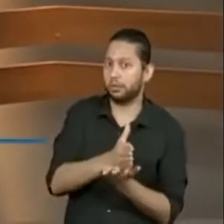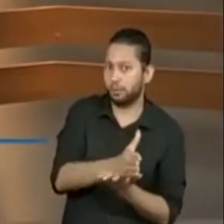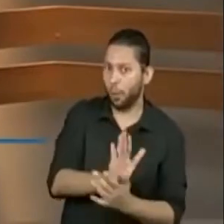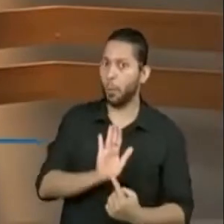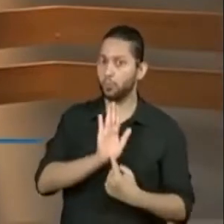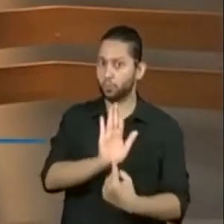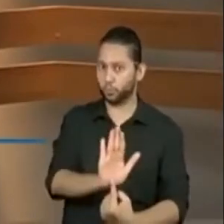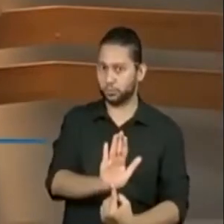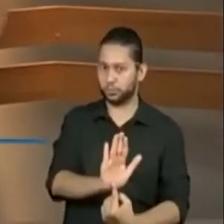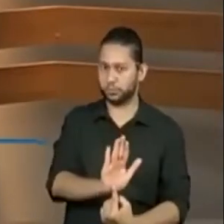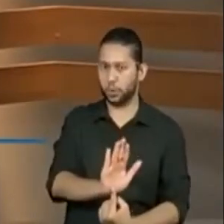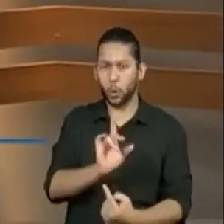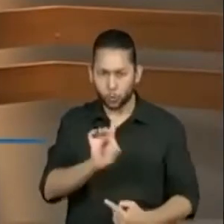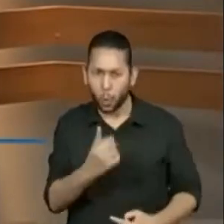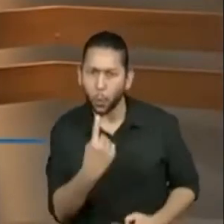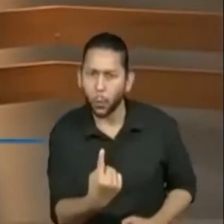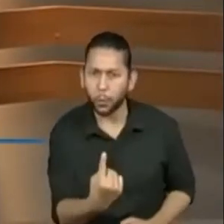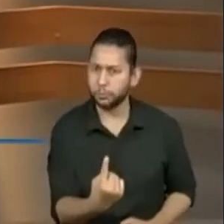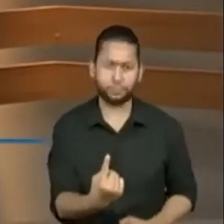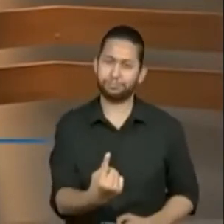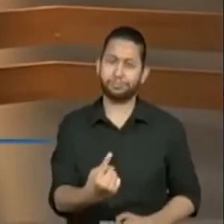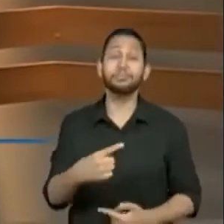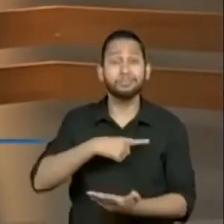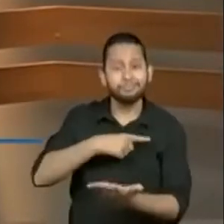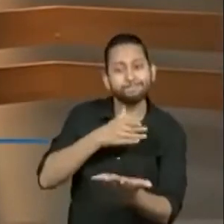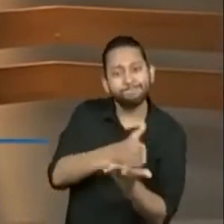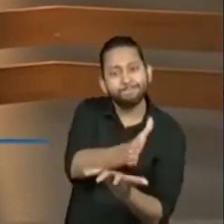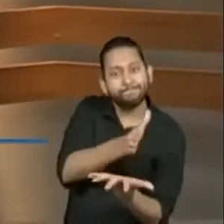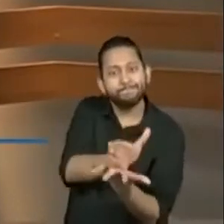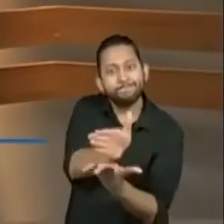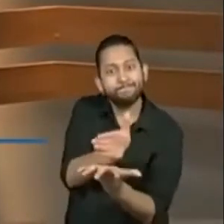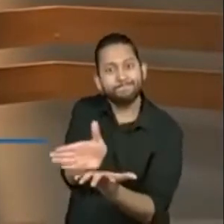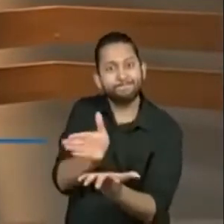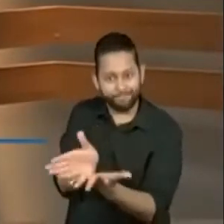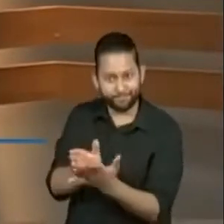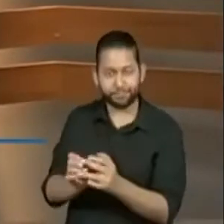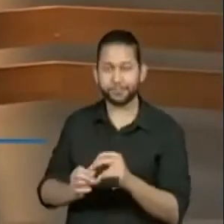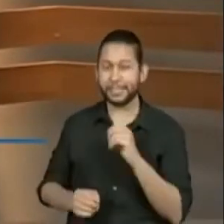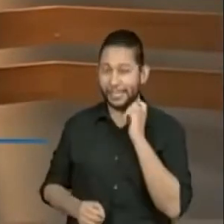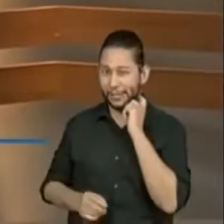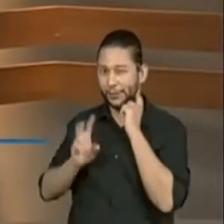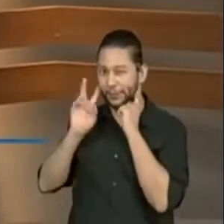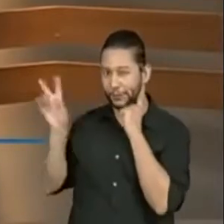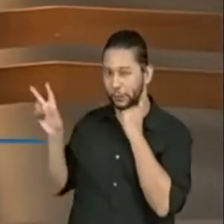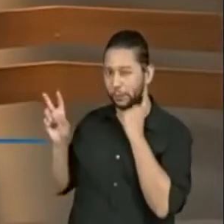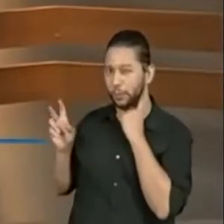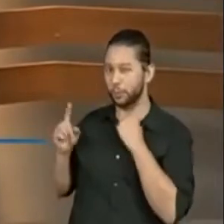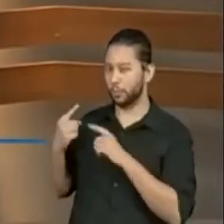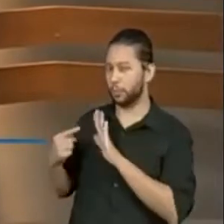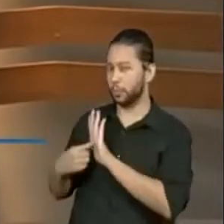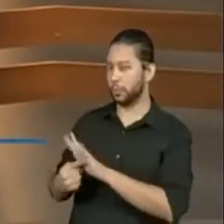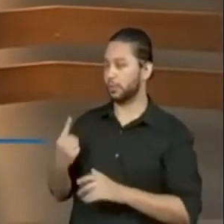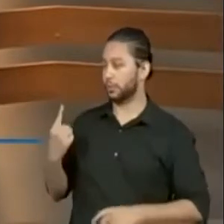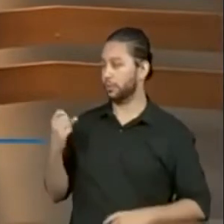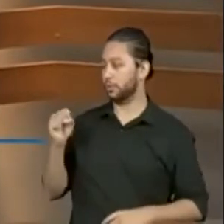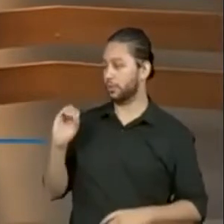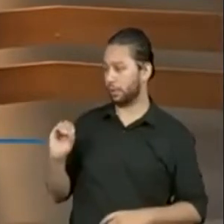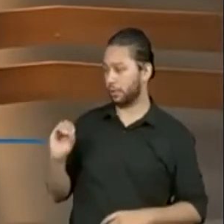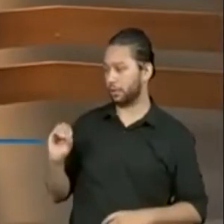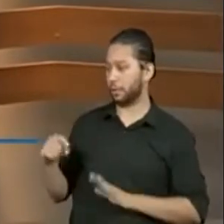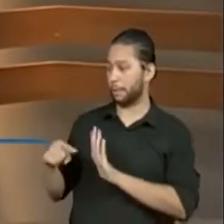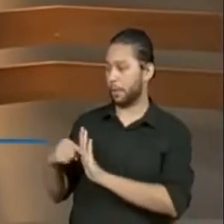única tá como lá na decomposição Existem várias estratégias a professora fez assim decompondo agora mas eu vou fazer o